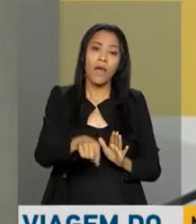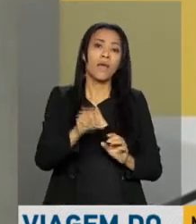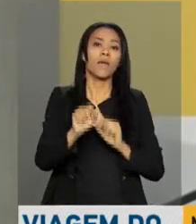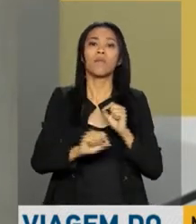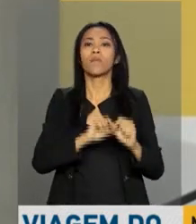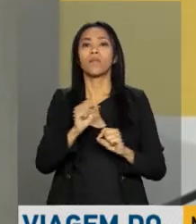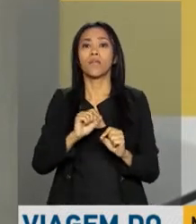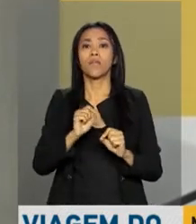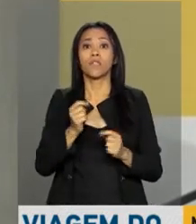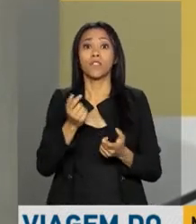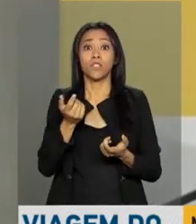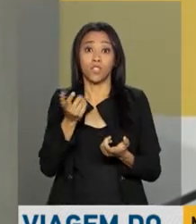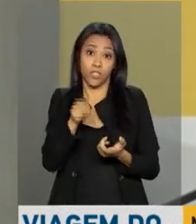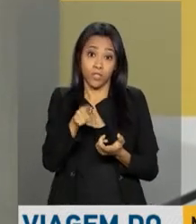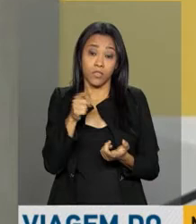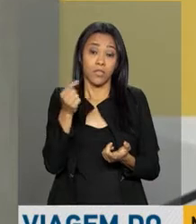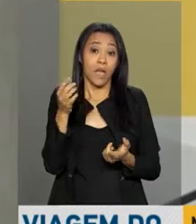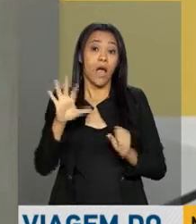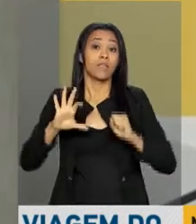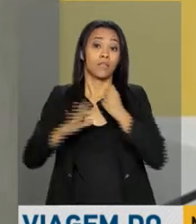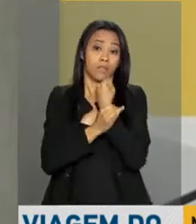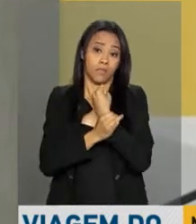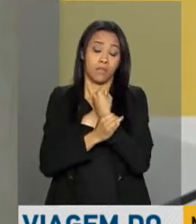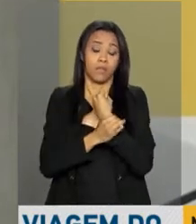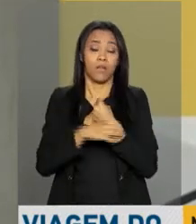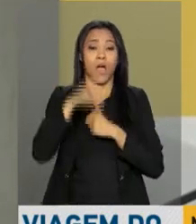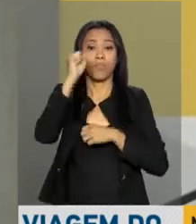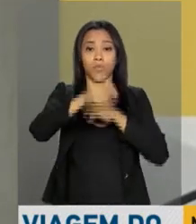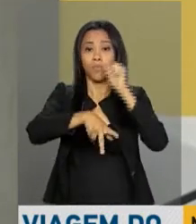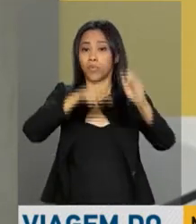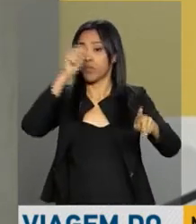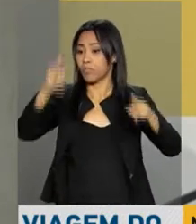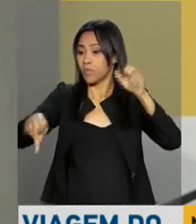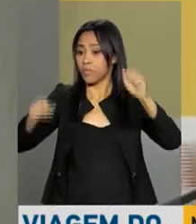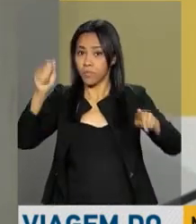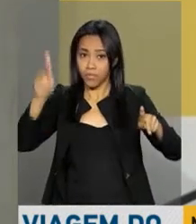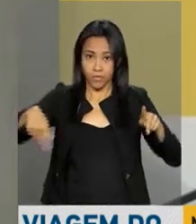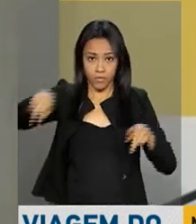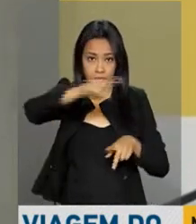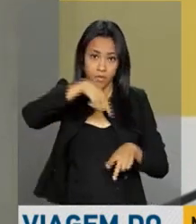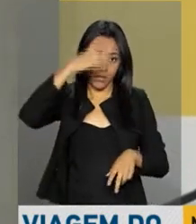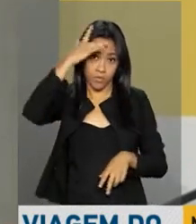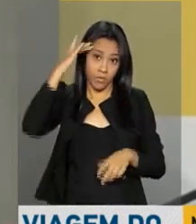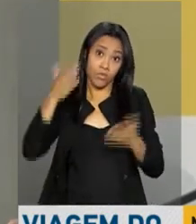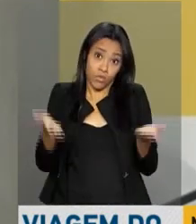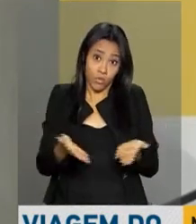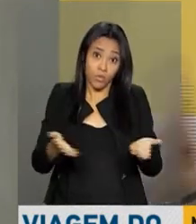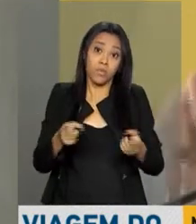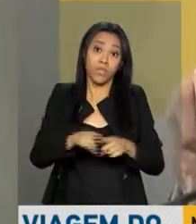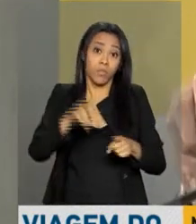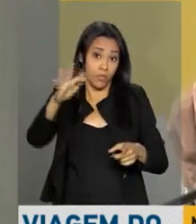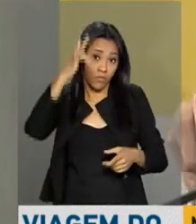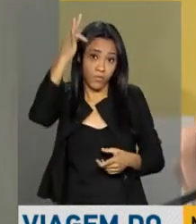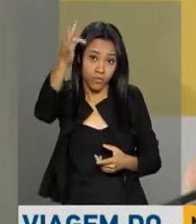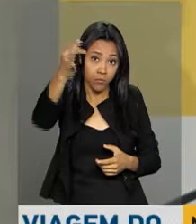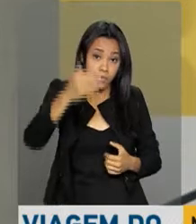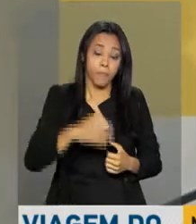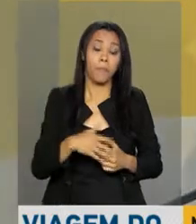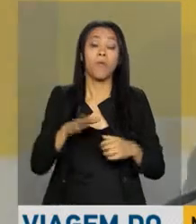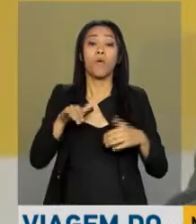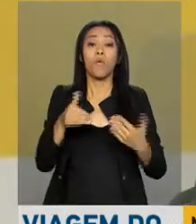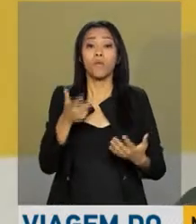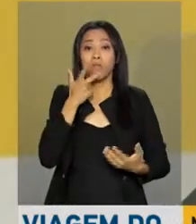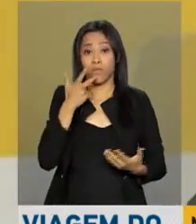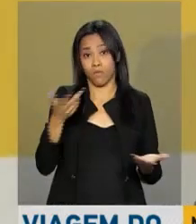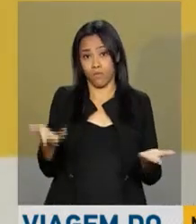as aposentadorias de hoje e de amanhã quando de hoje é porque o